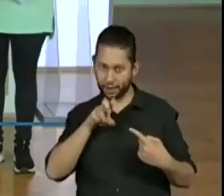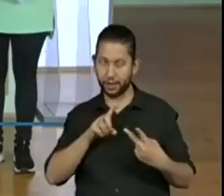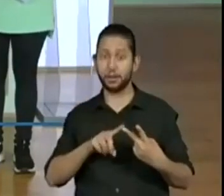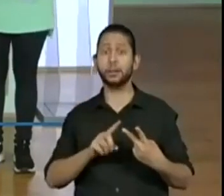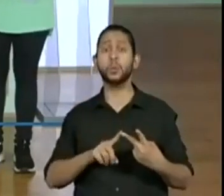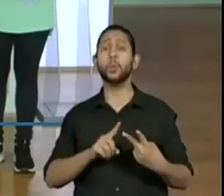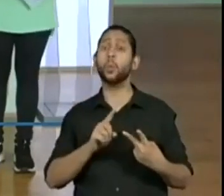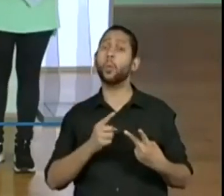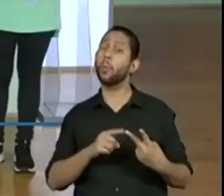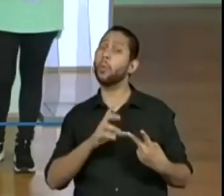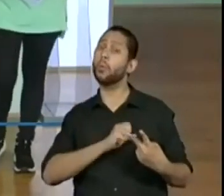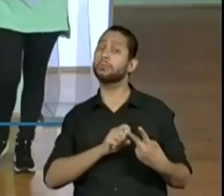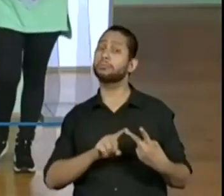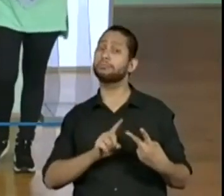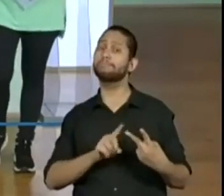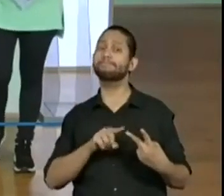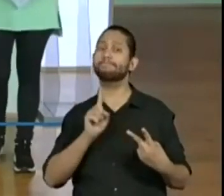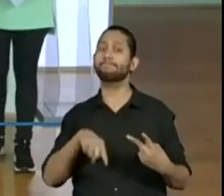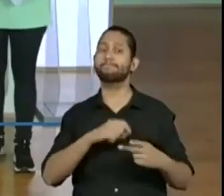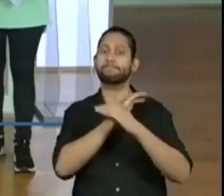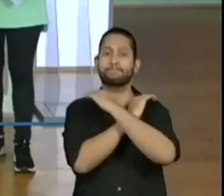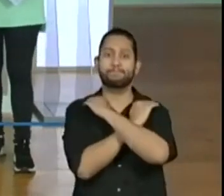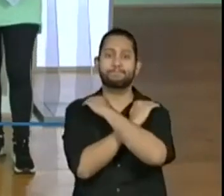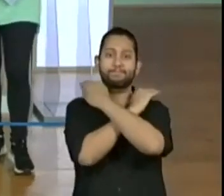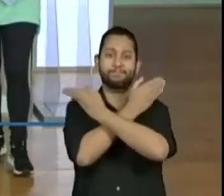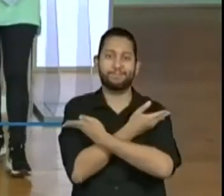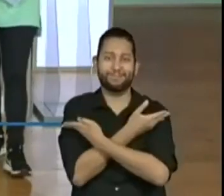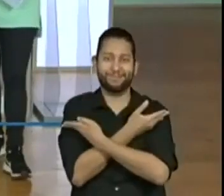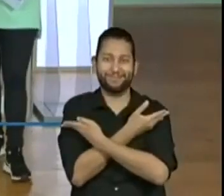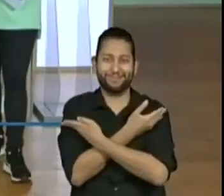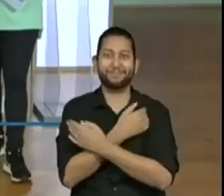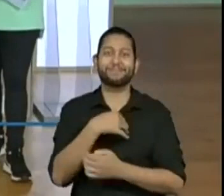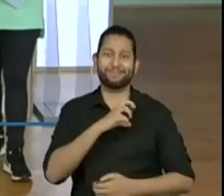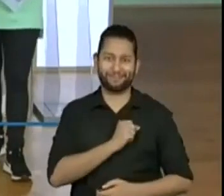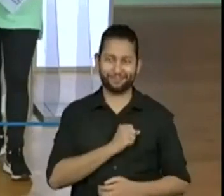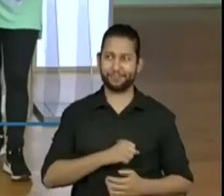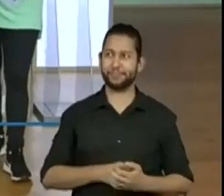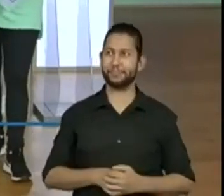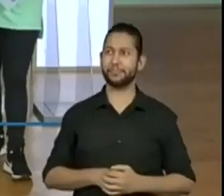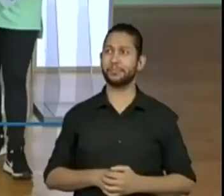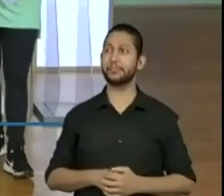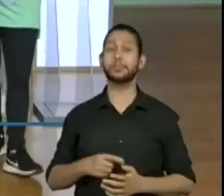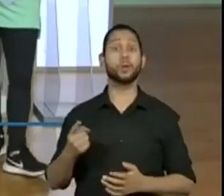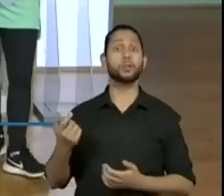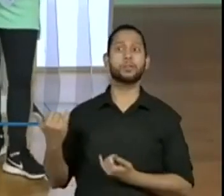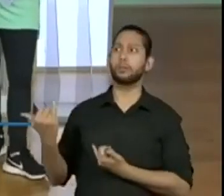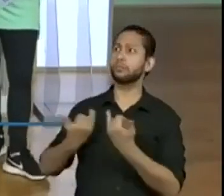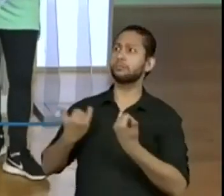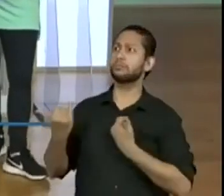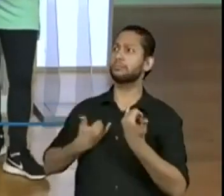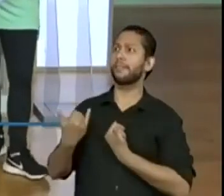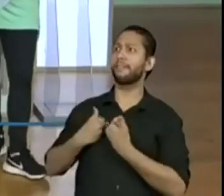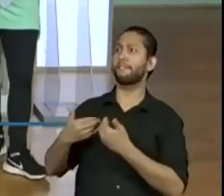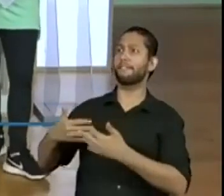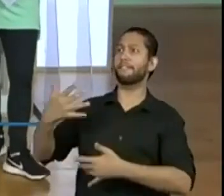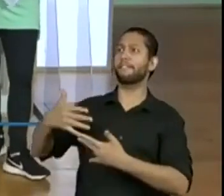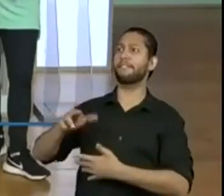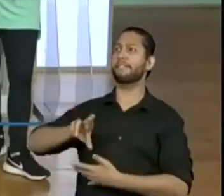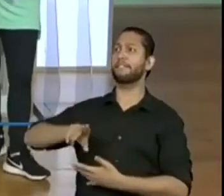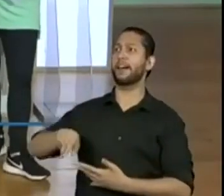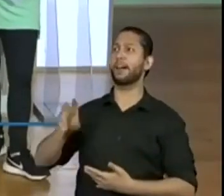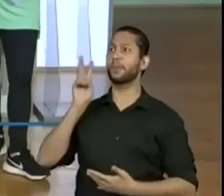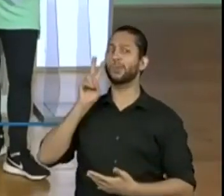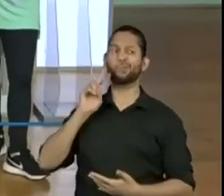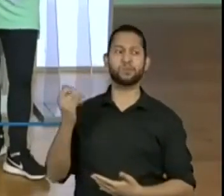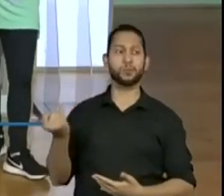Cinderela. Mas eu gosto muito da Bela e a Fera. Mas olha, não param de mandar outros contos aí que eles